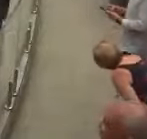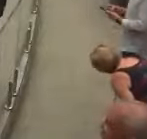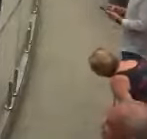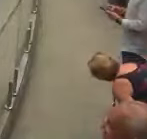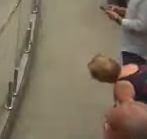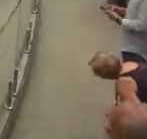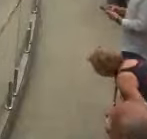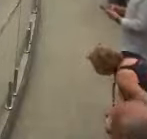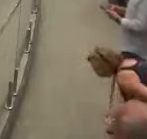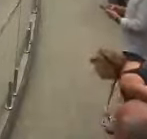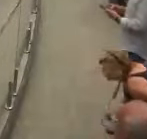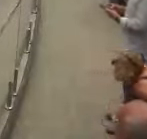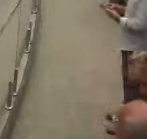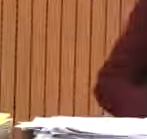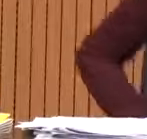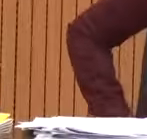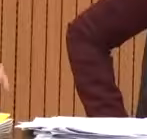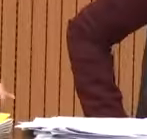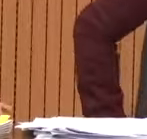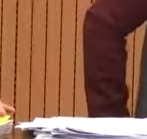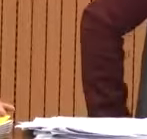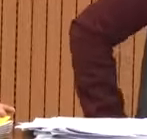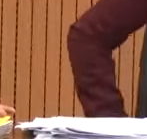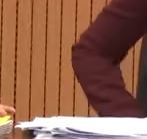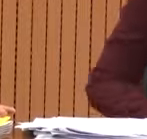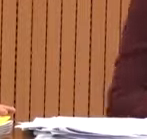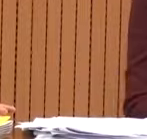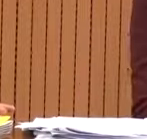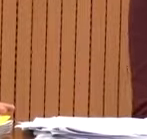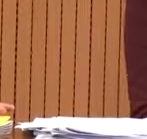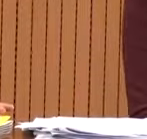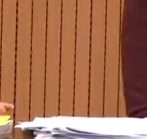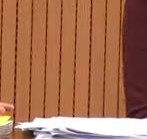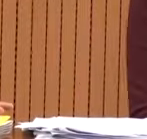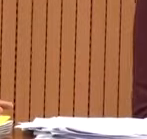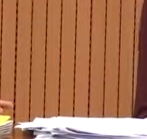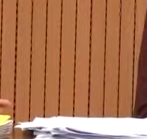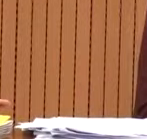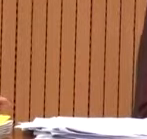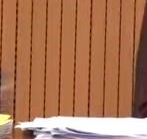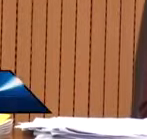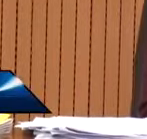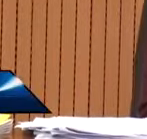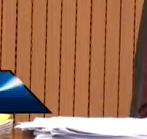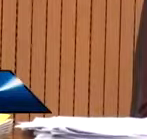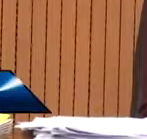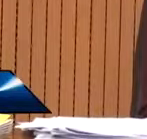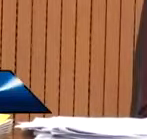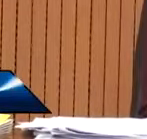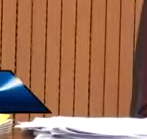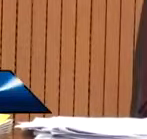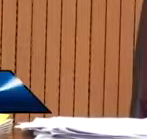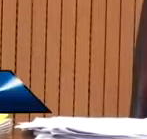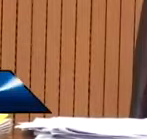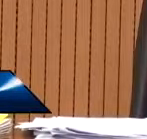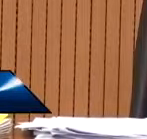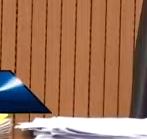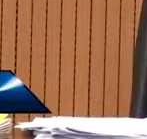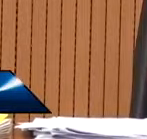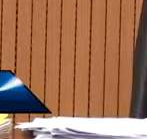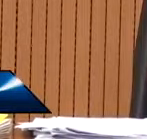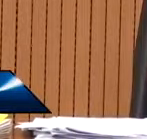E tem 3 comunicados dos senhores vereadores ou de lideranças. Eu consulto o